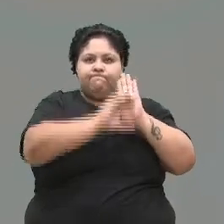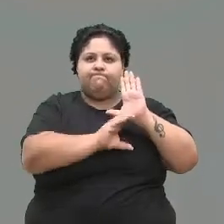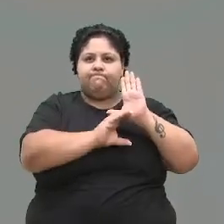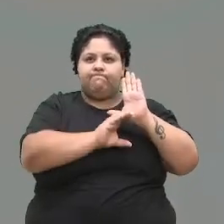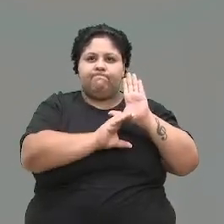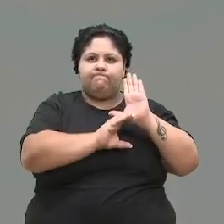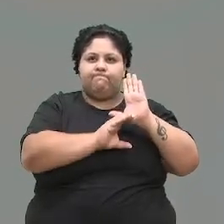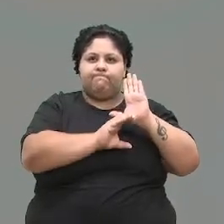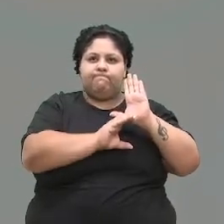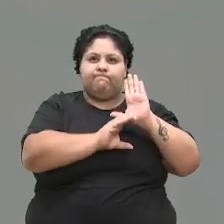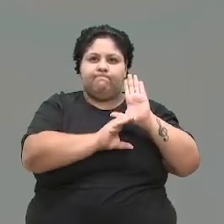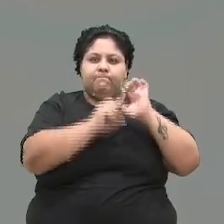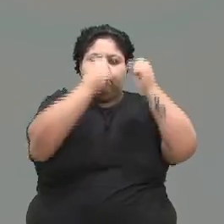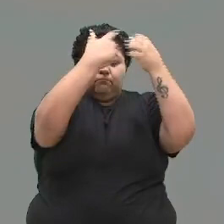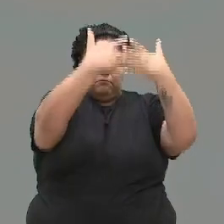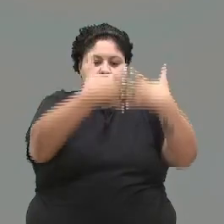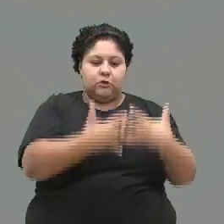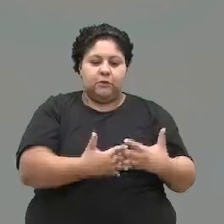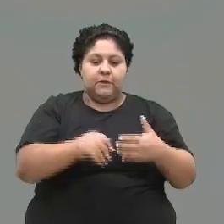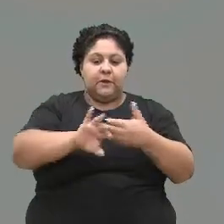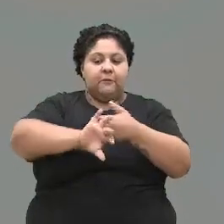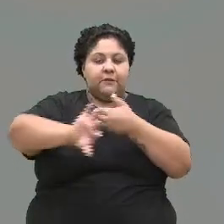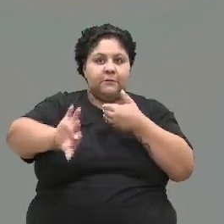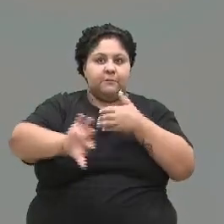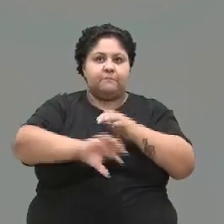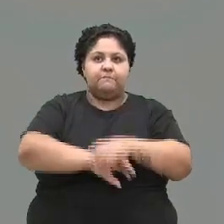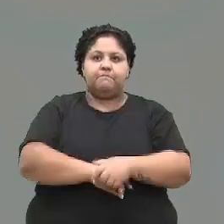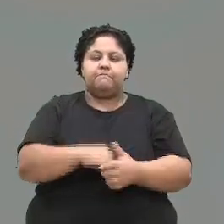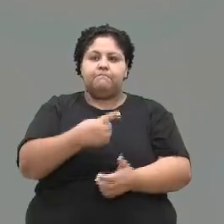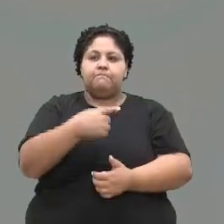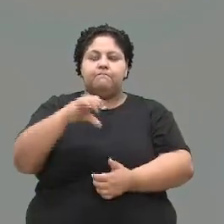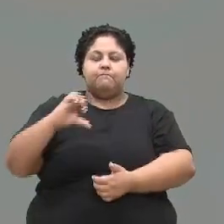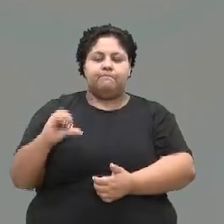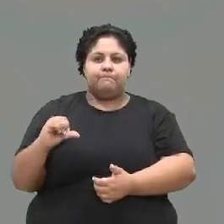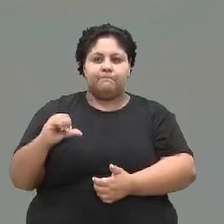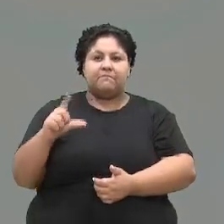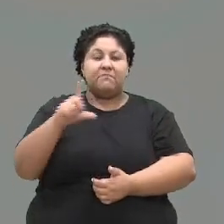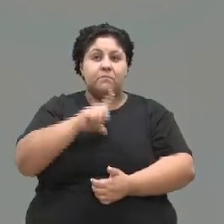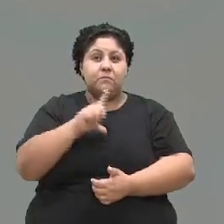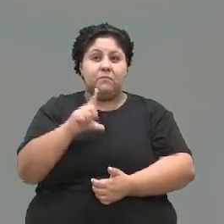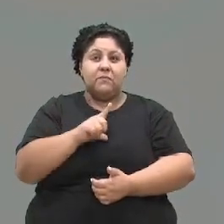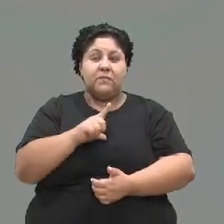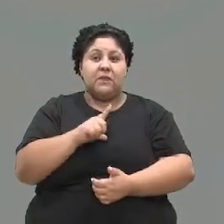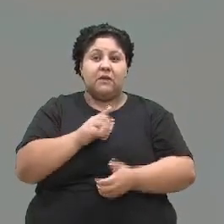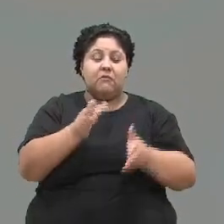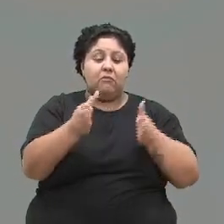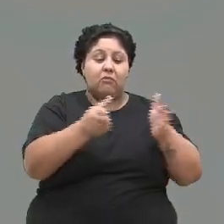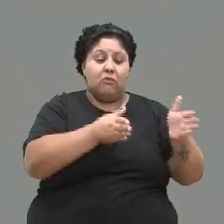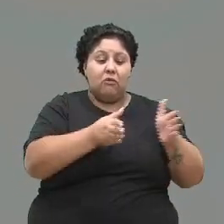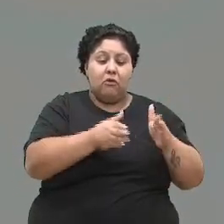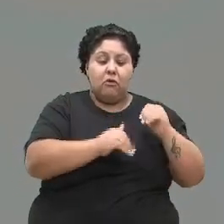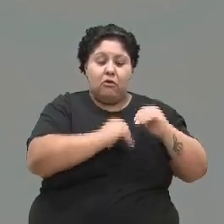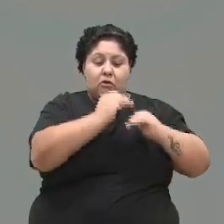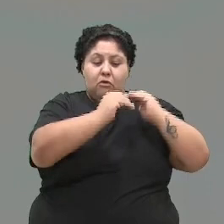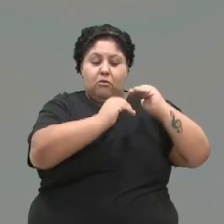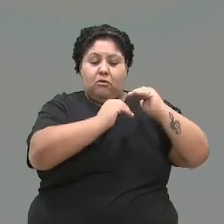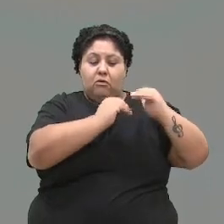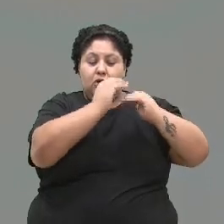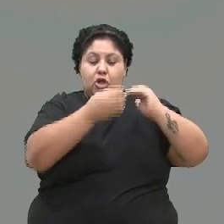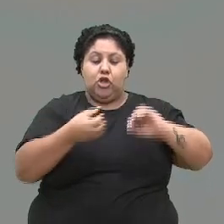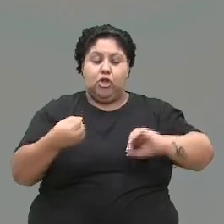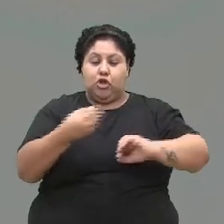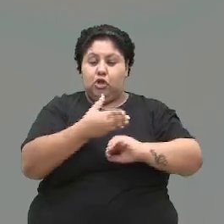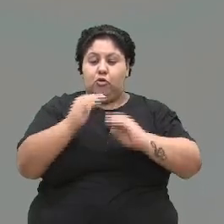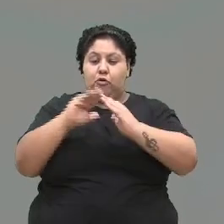a devida justificativa para o afastamento. 19. Existe previsão de construção de novas escolas